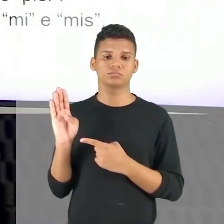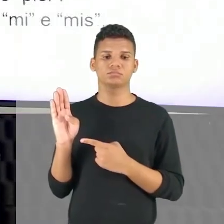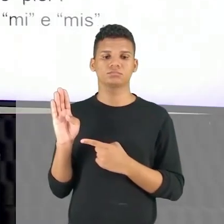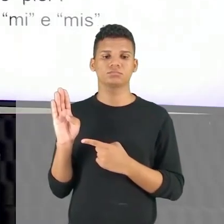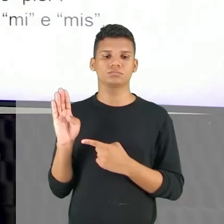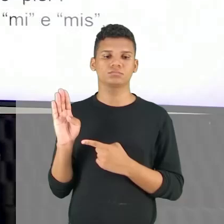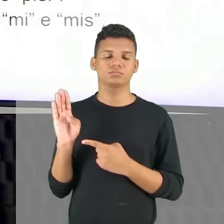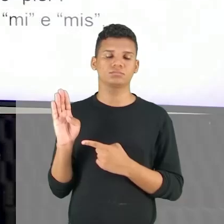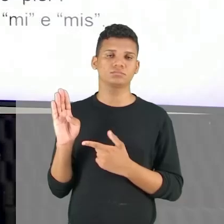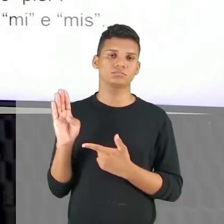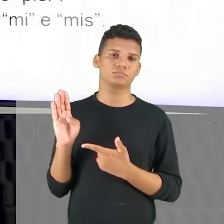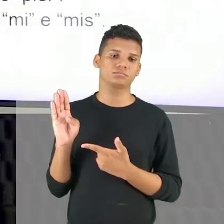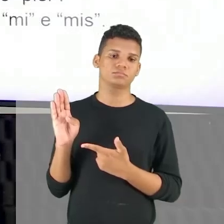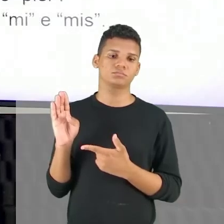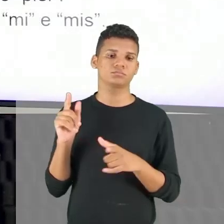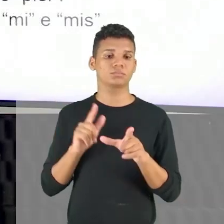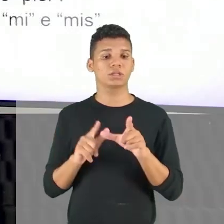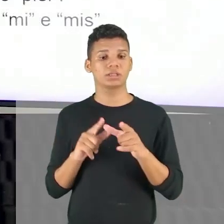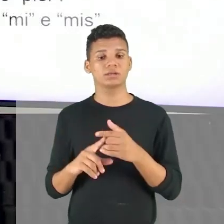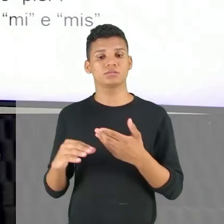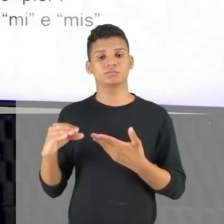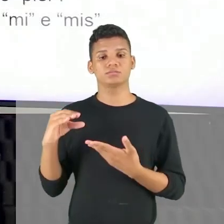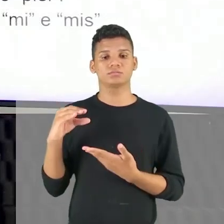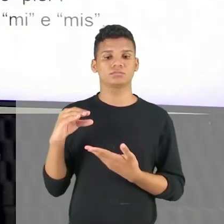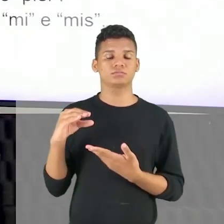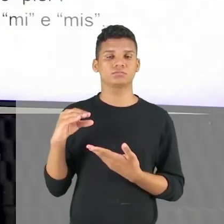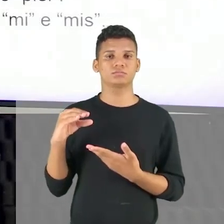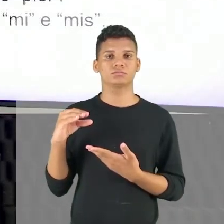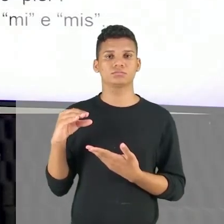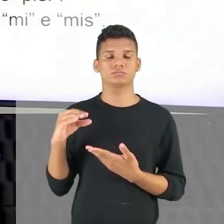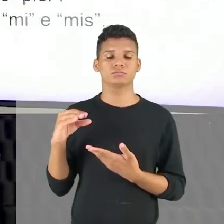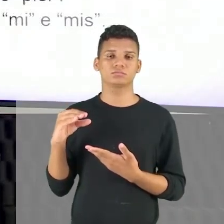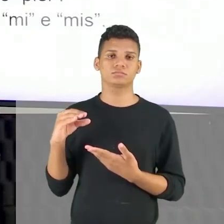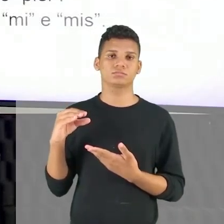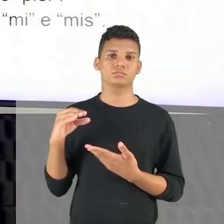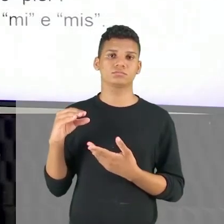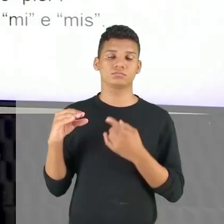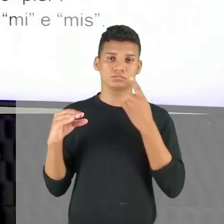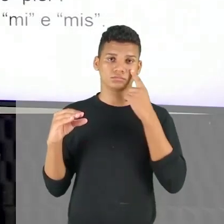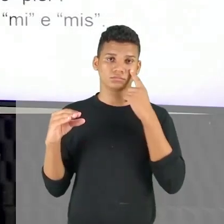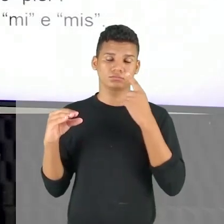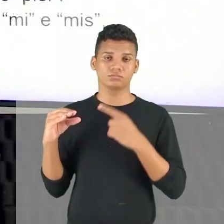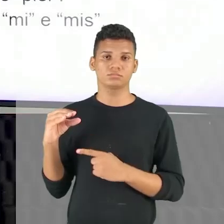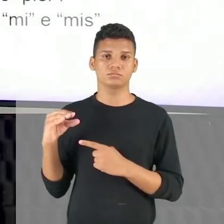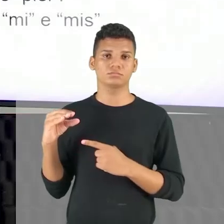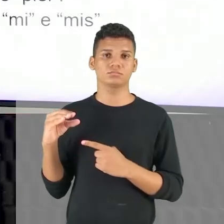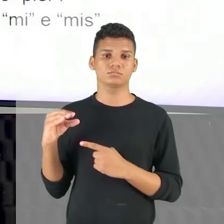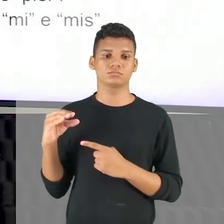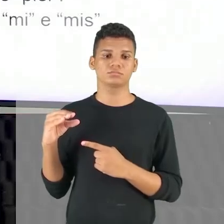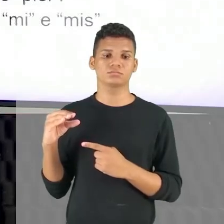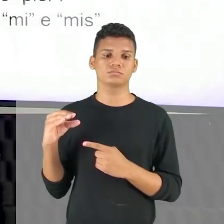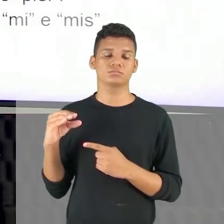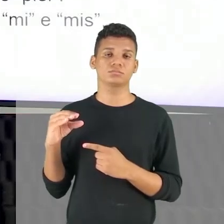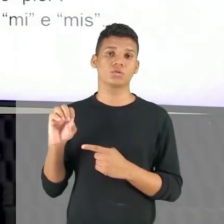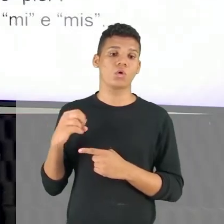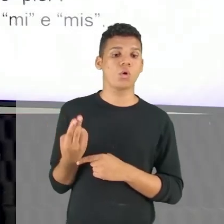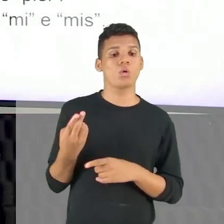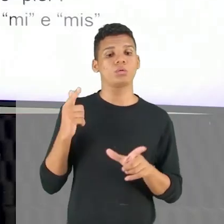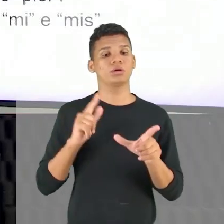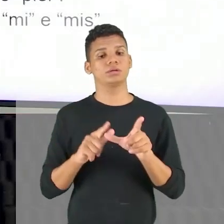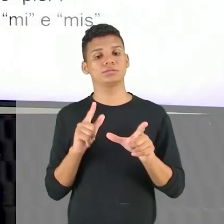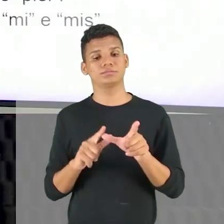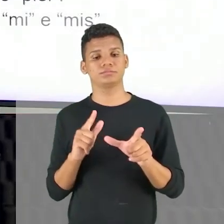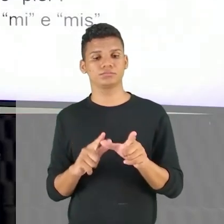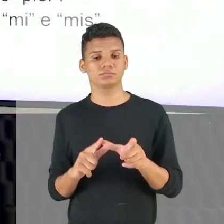mulher negra, né? São os adjetivos como grande e hermosa, ou que reforça essa identidade da mulher